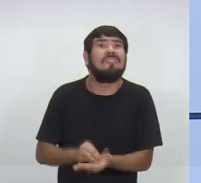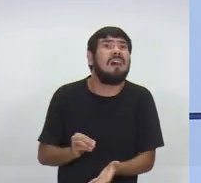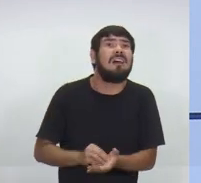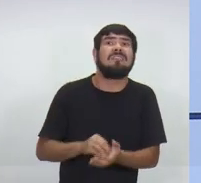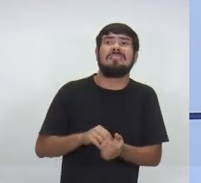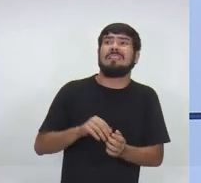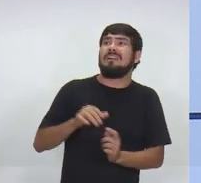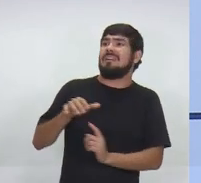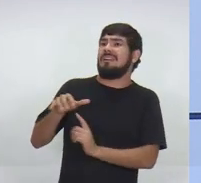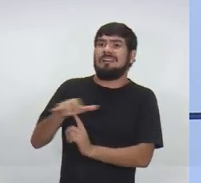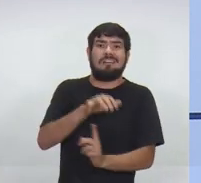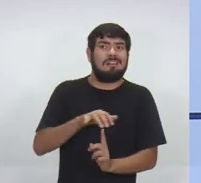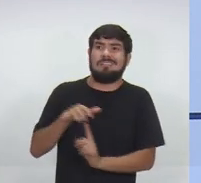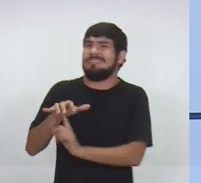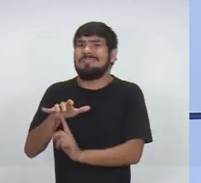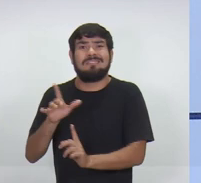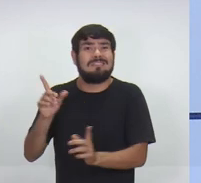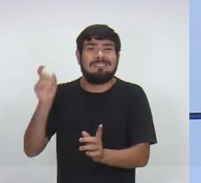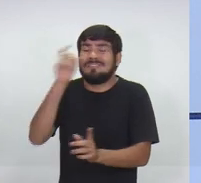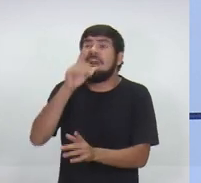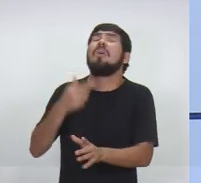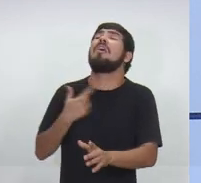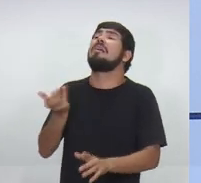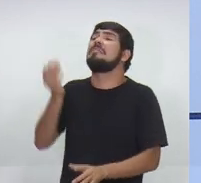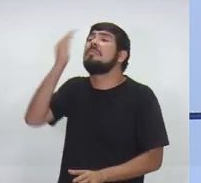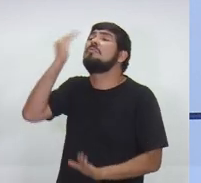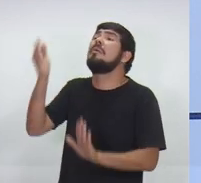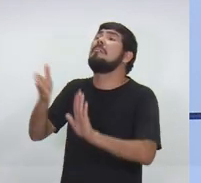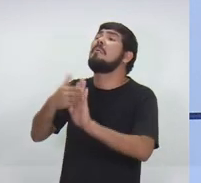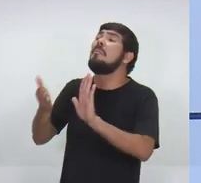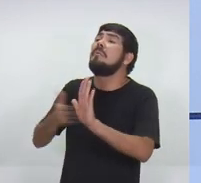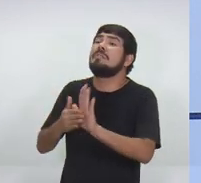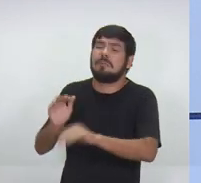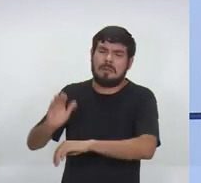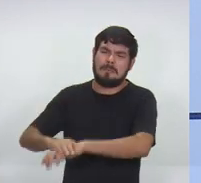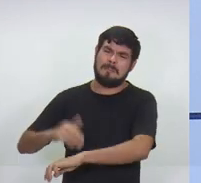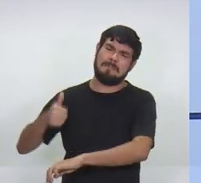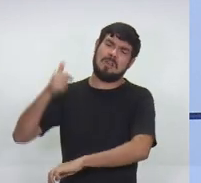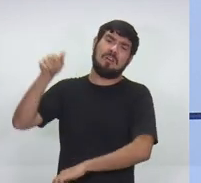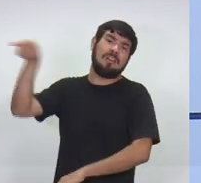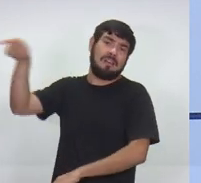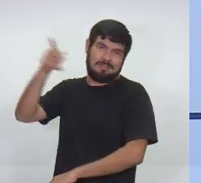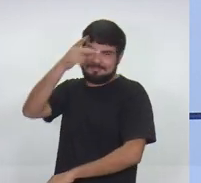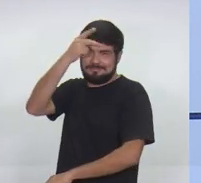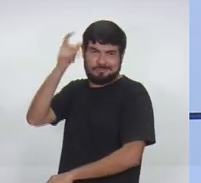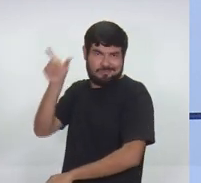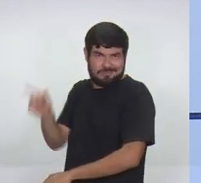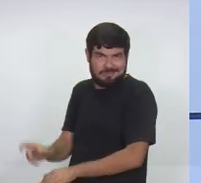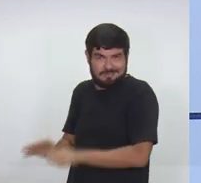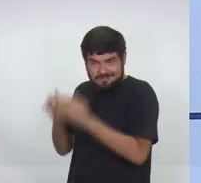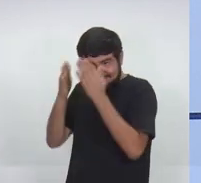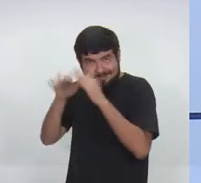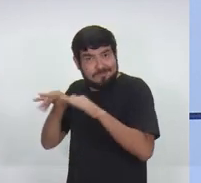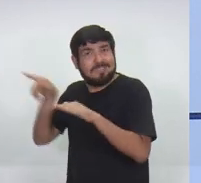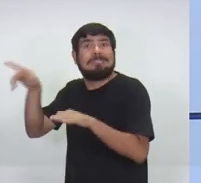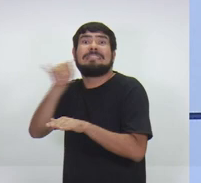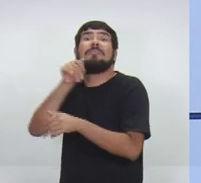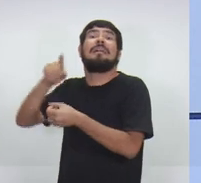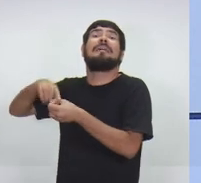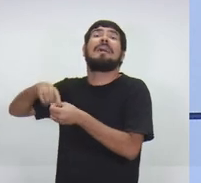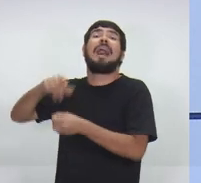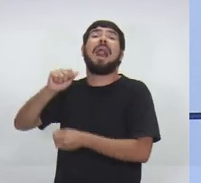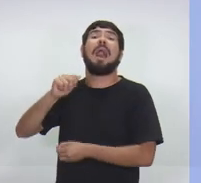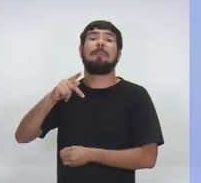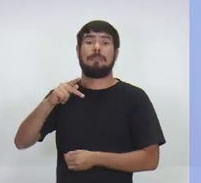e quer saber quais são as suas propostas pra viabilizar a vida desse pequeno agricultor que está lá em apuí por exemplo